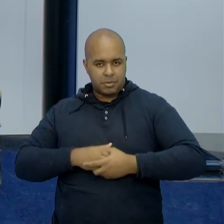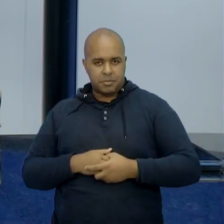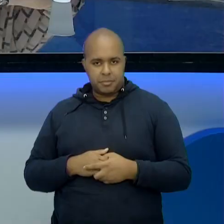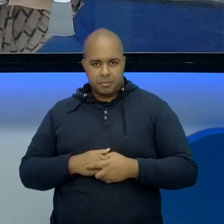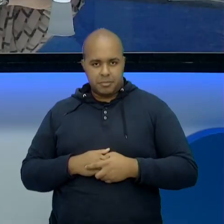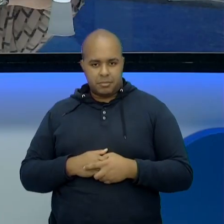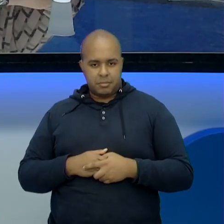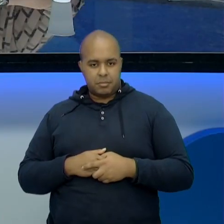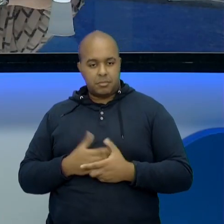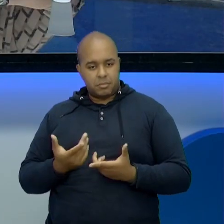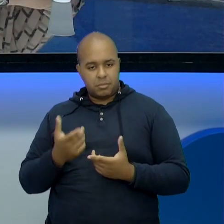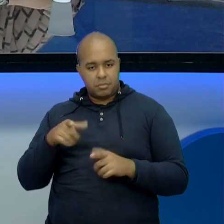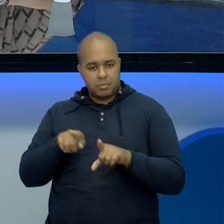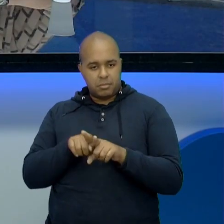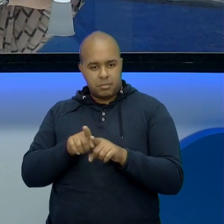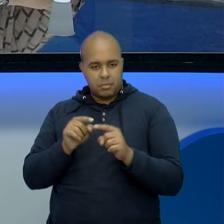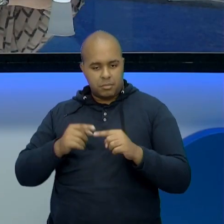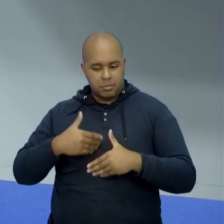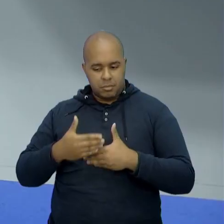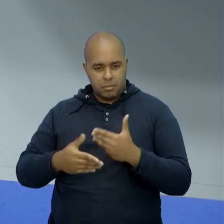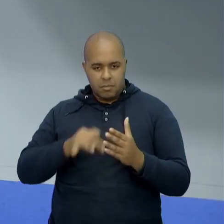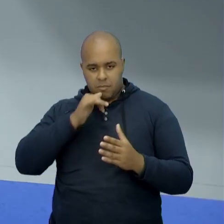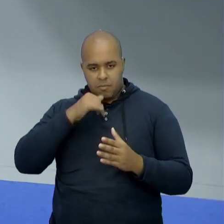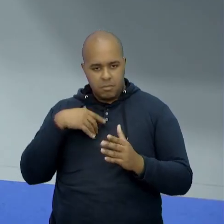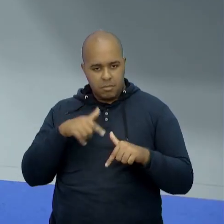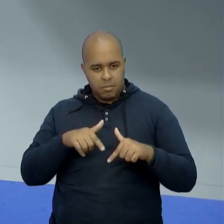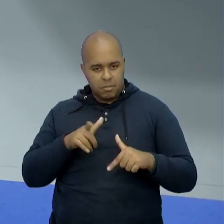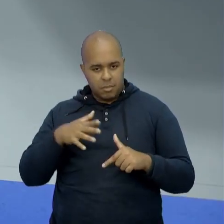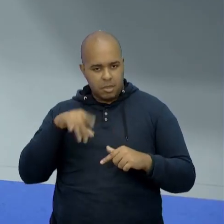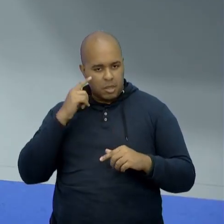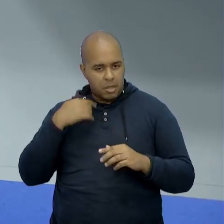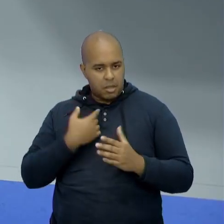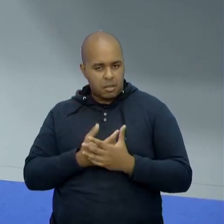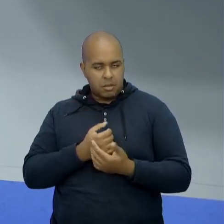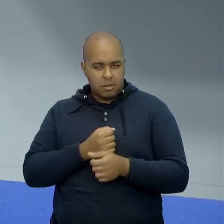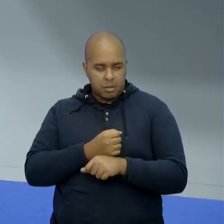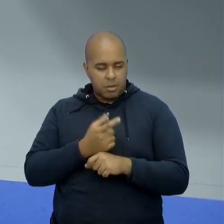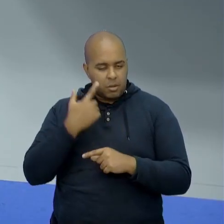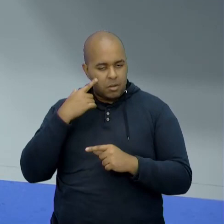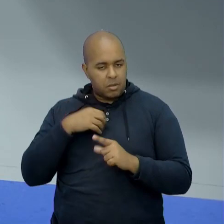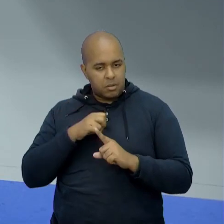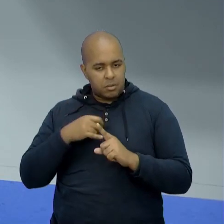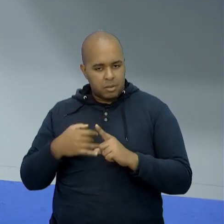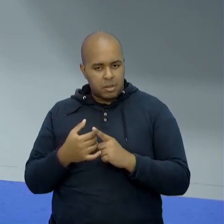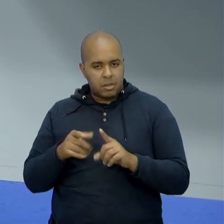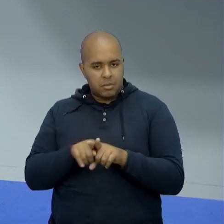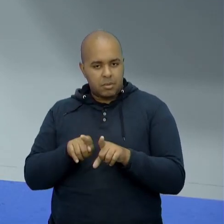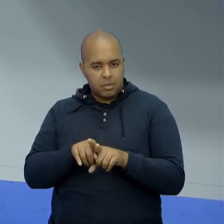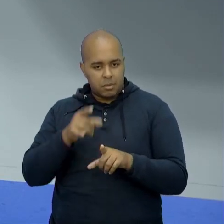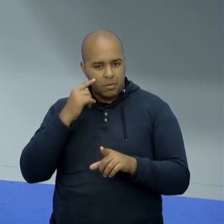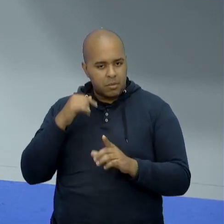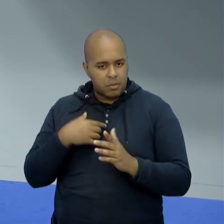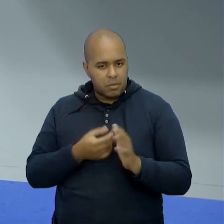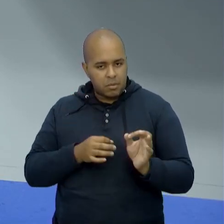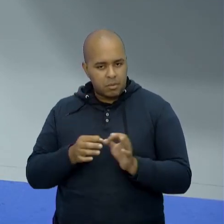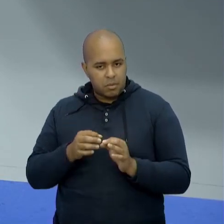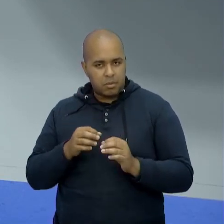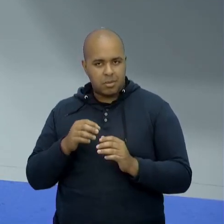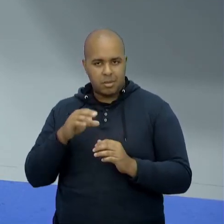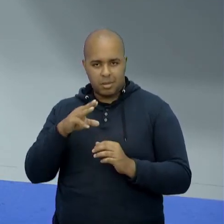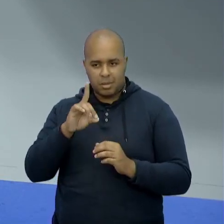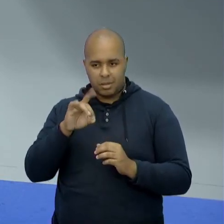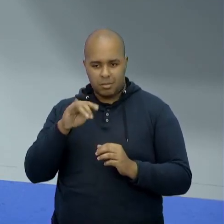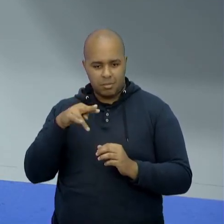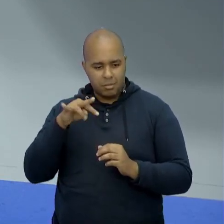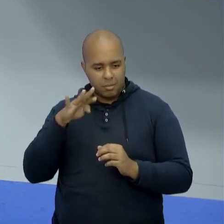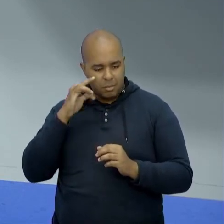informações. E aí, tanto dos processos, por exemplo, de trabalho análogo à escravidão, que é social, tanto de questão de